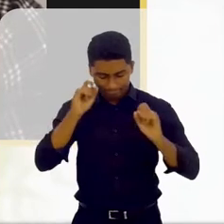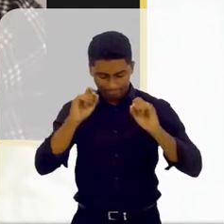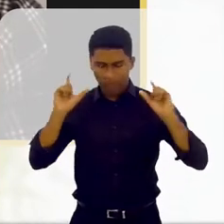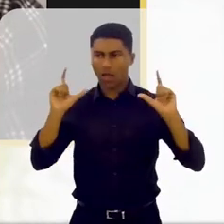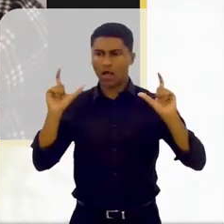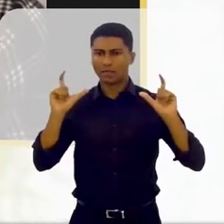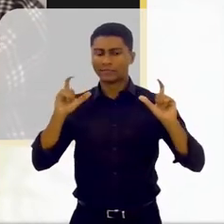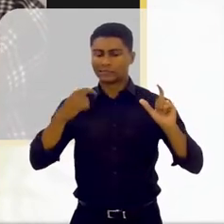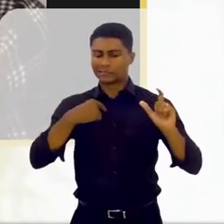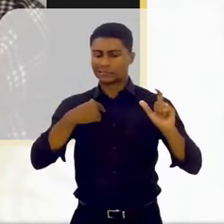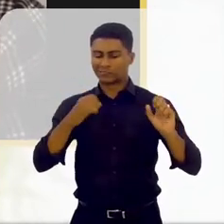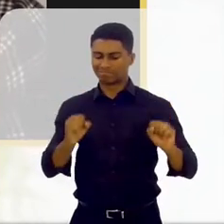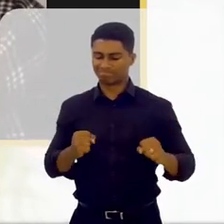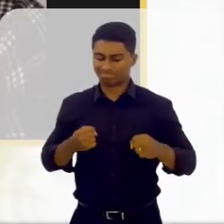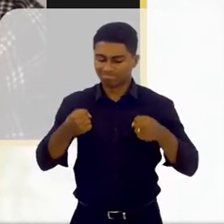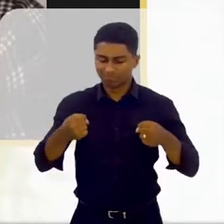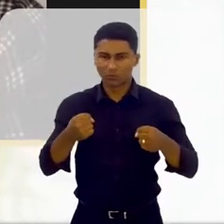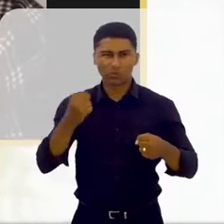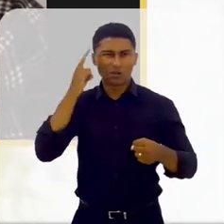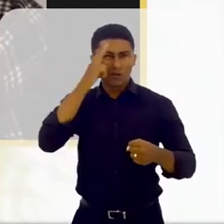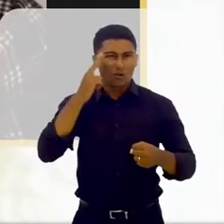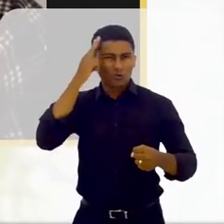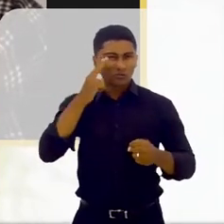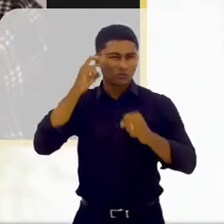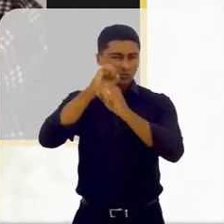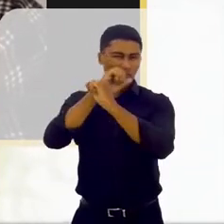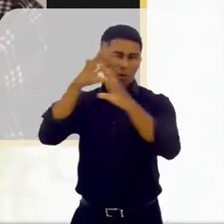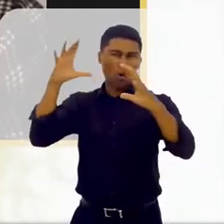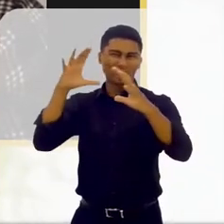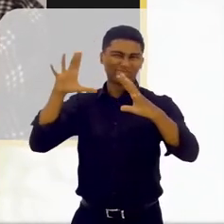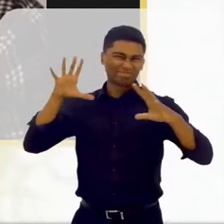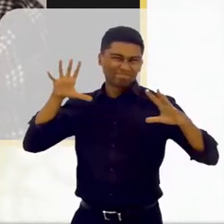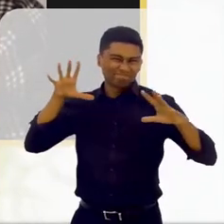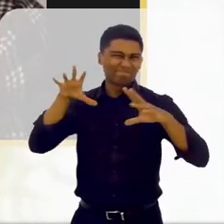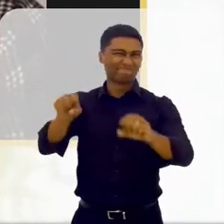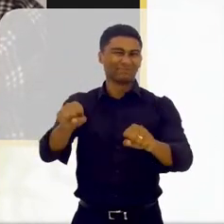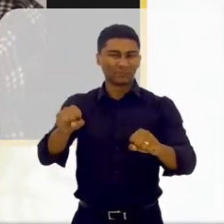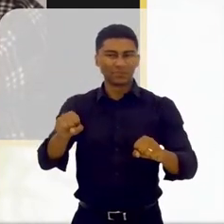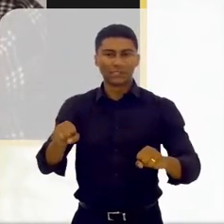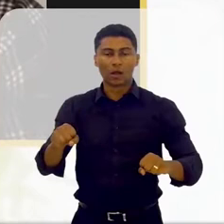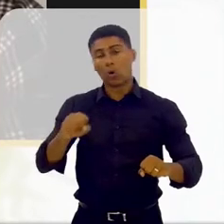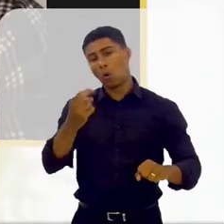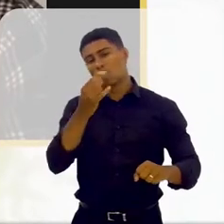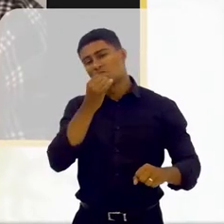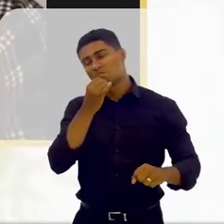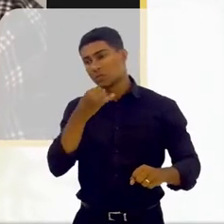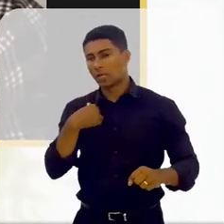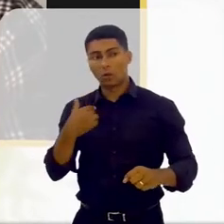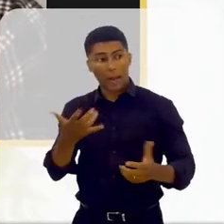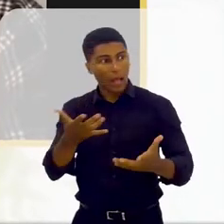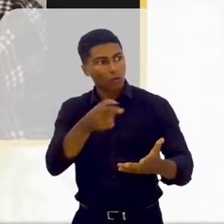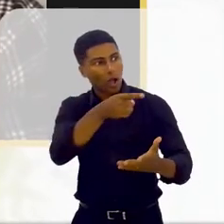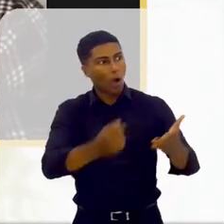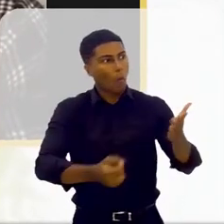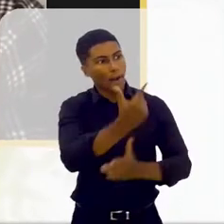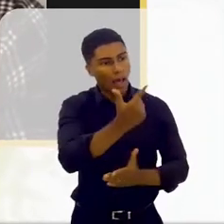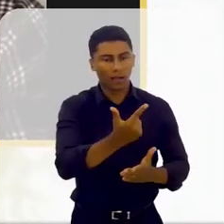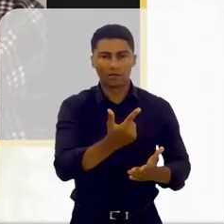fazer algo em busca de sonho, seja um trabalho ou algo que queira comprar, algo que queira adquirir,